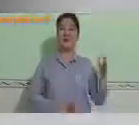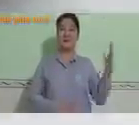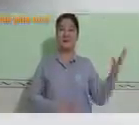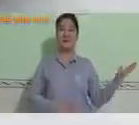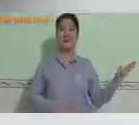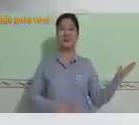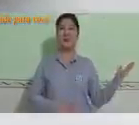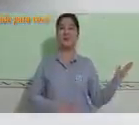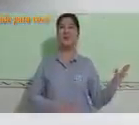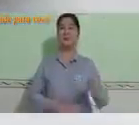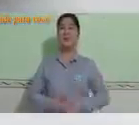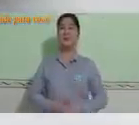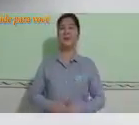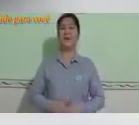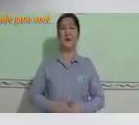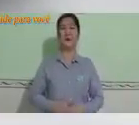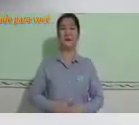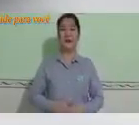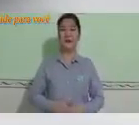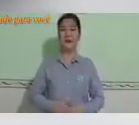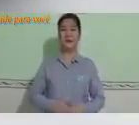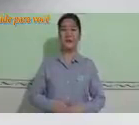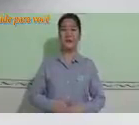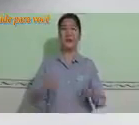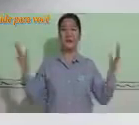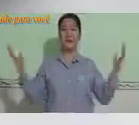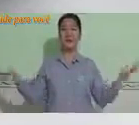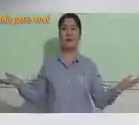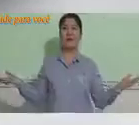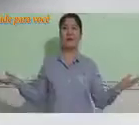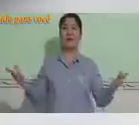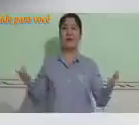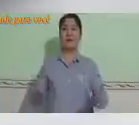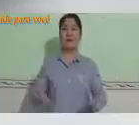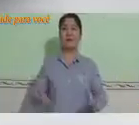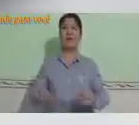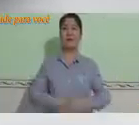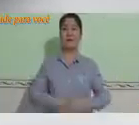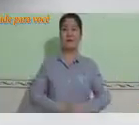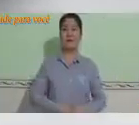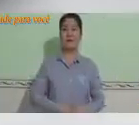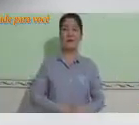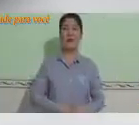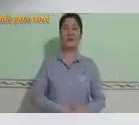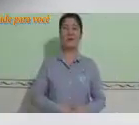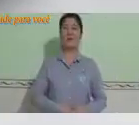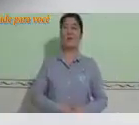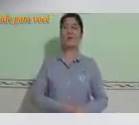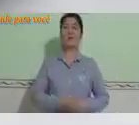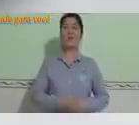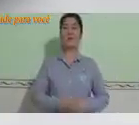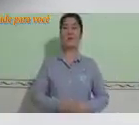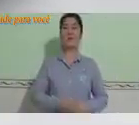dar a mama ou em que é preferível dar o leite na mamadeira e para isso é necessário extrair o leite materno.